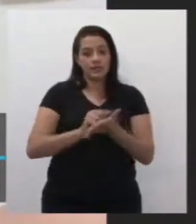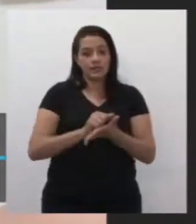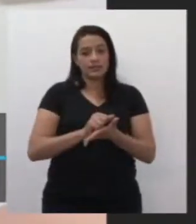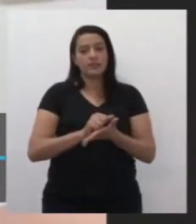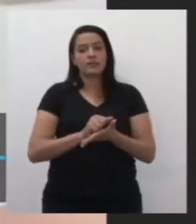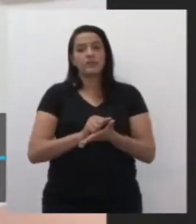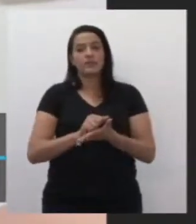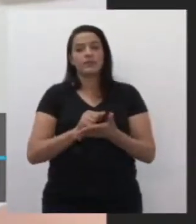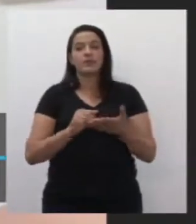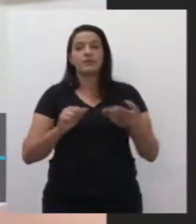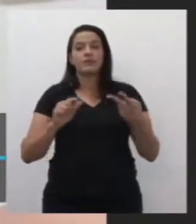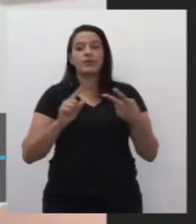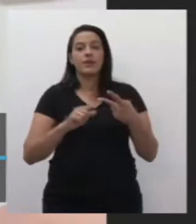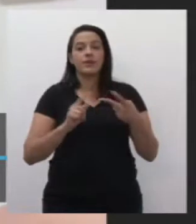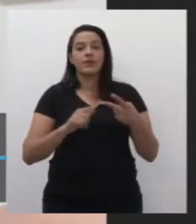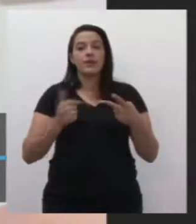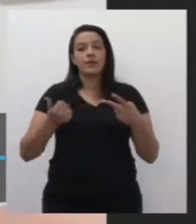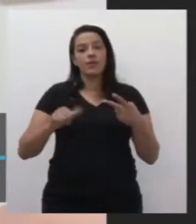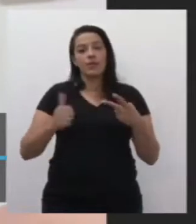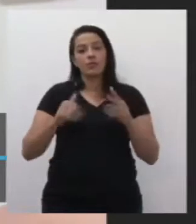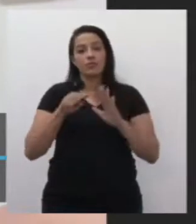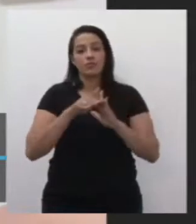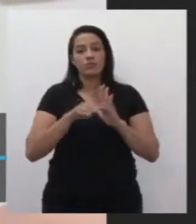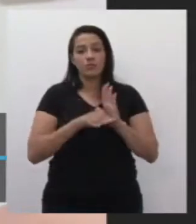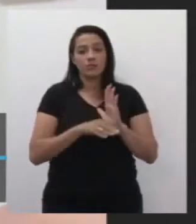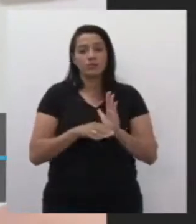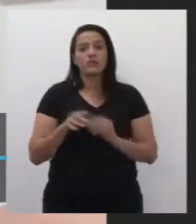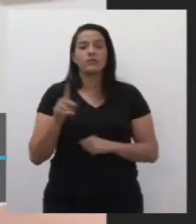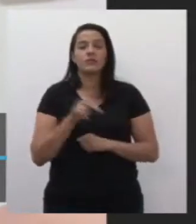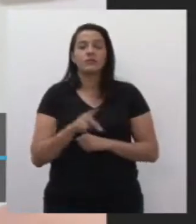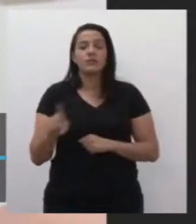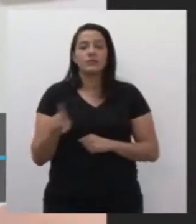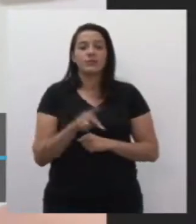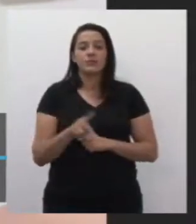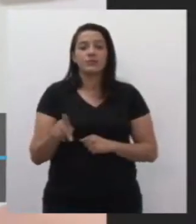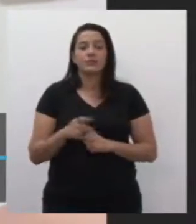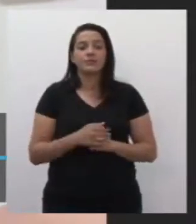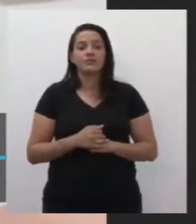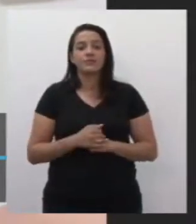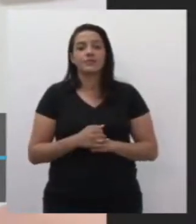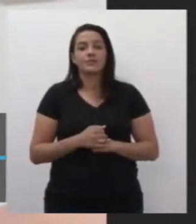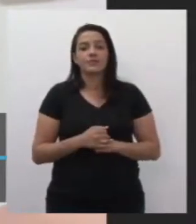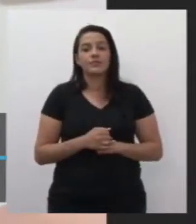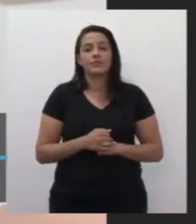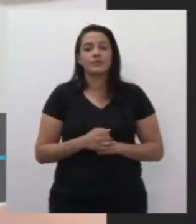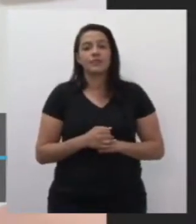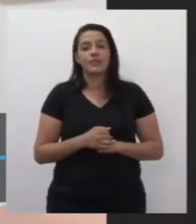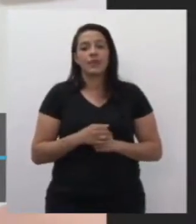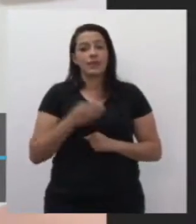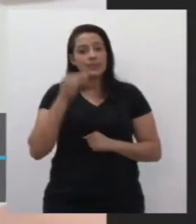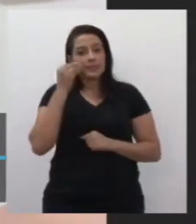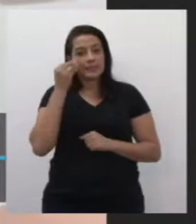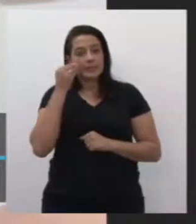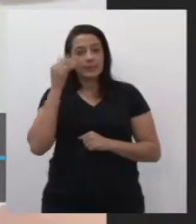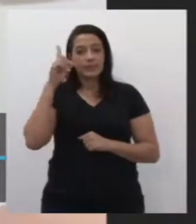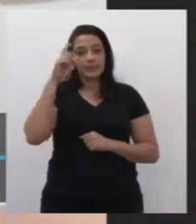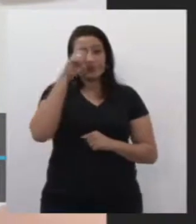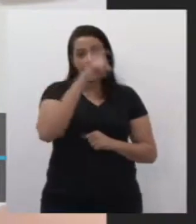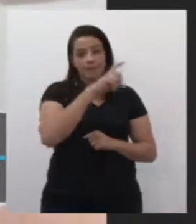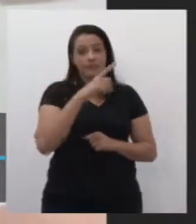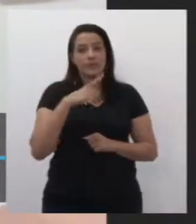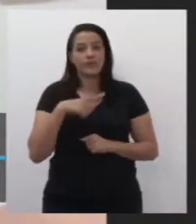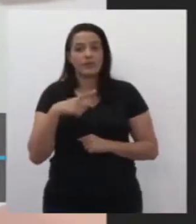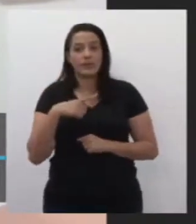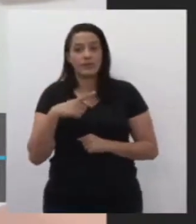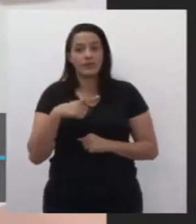e artigos. A professora Vilma disse que os professores, que ela está com uma certa dificuldade, acredito que